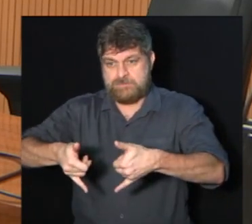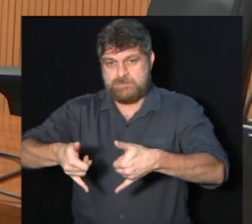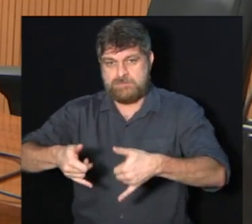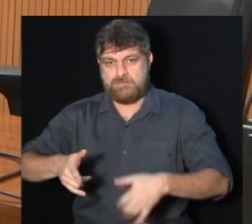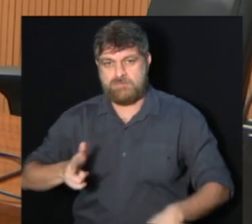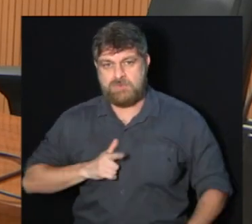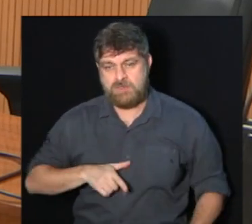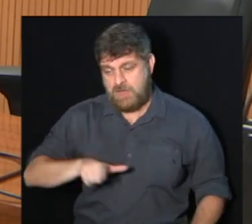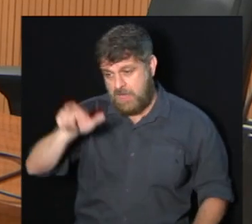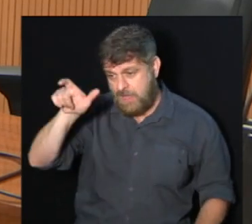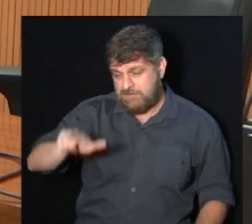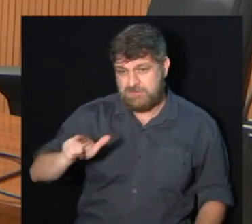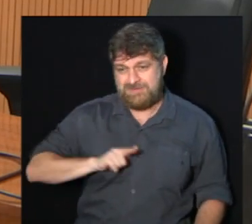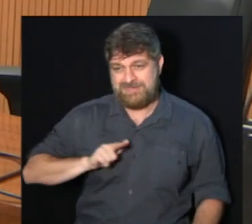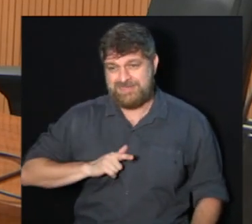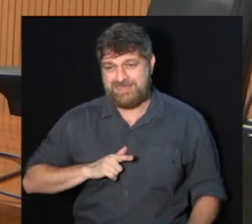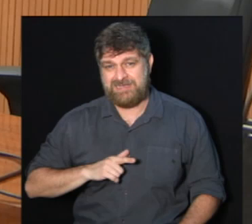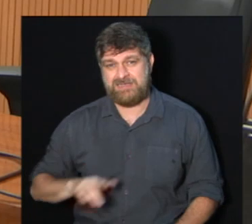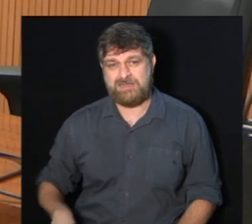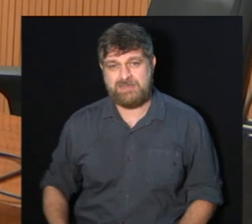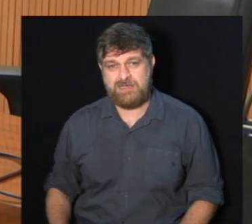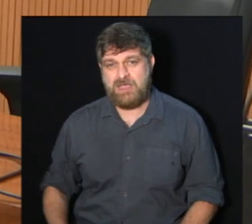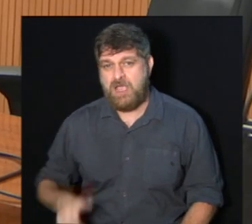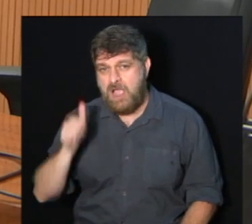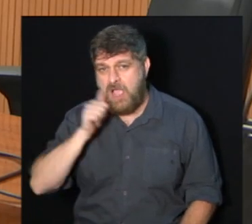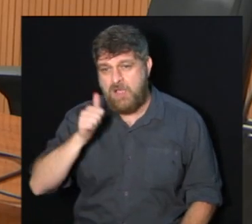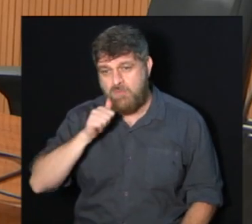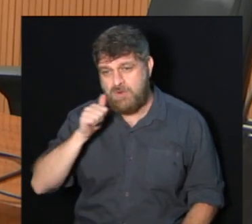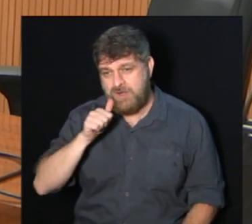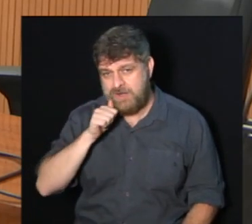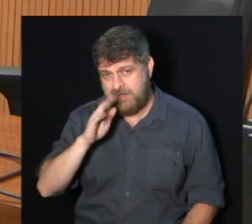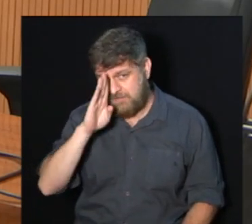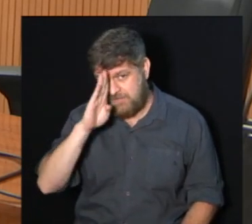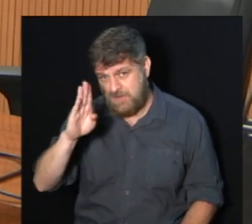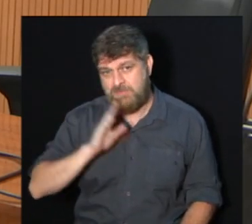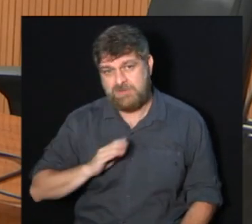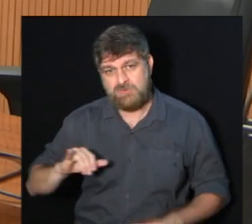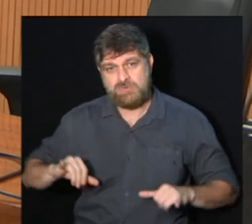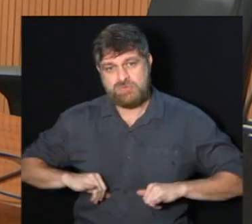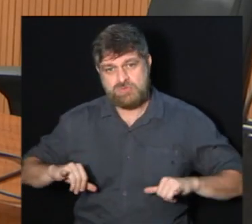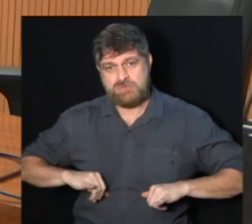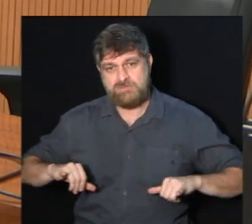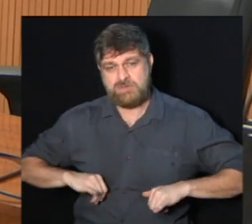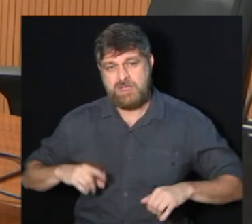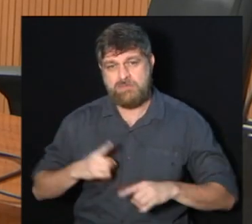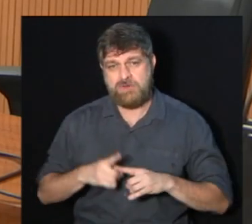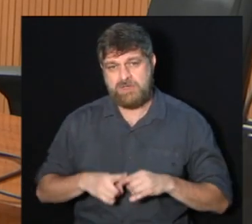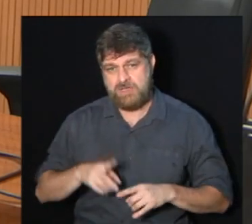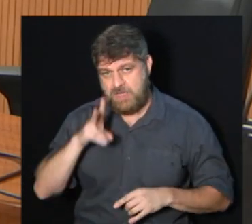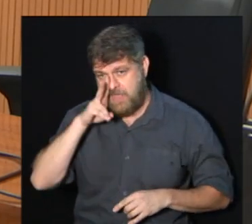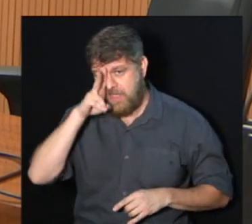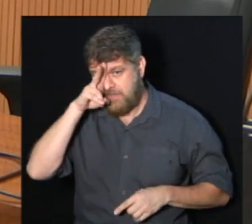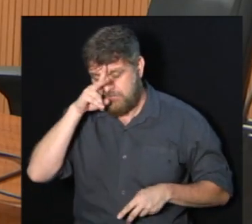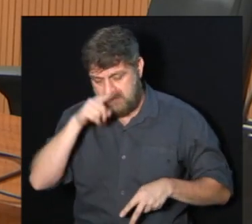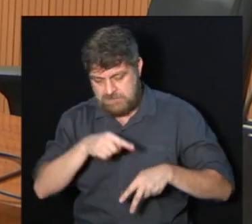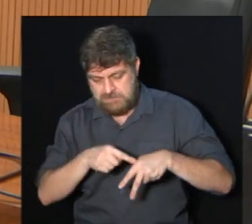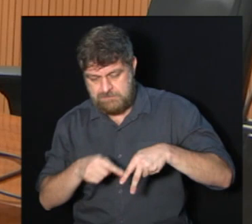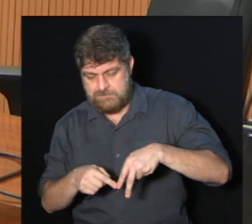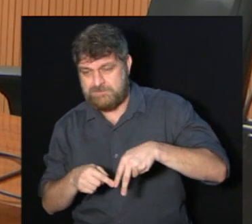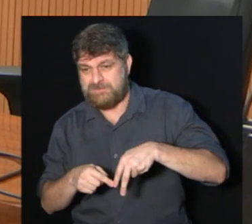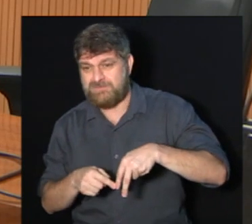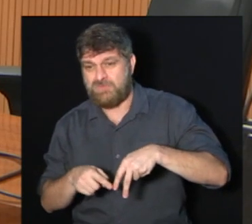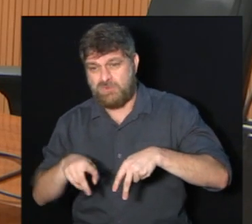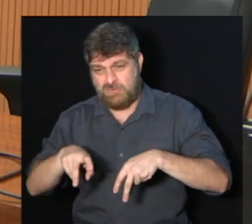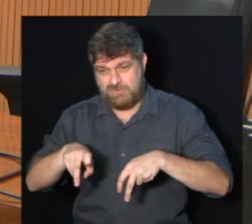tem uma osteoartrose na região patelar, na mulher principalmente, ela vai sofrer um pouquinho, porque muda o vetor de força e aí joga a força lá na frente do joelho,